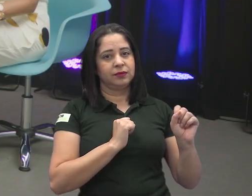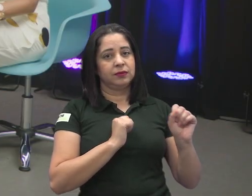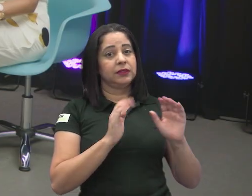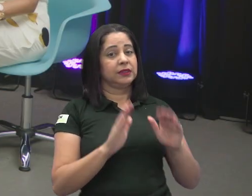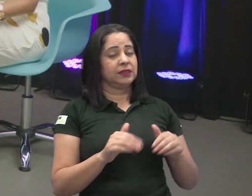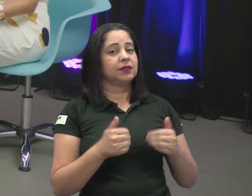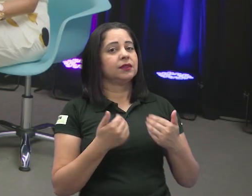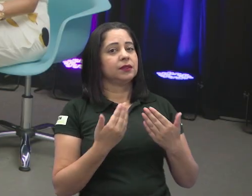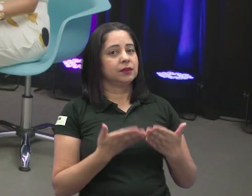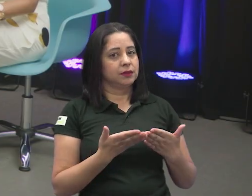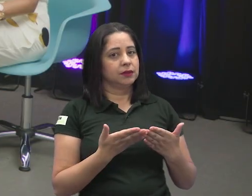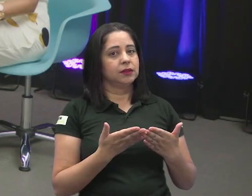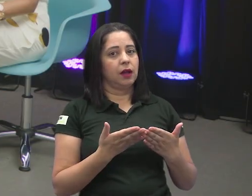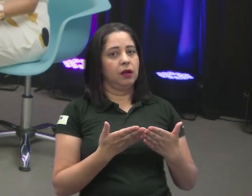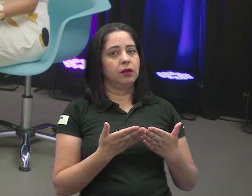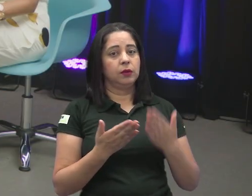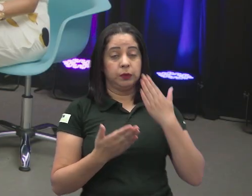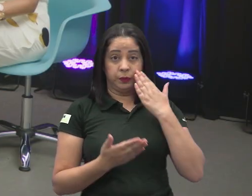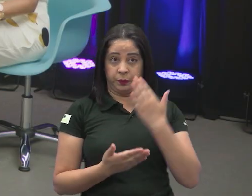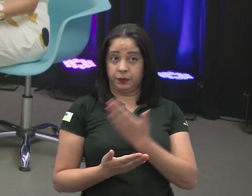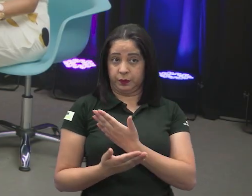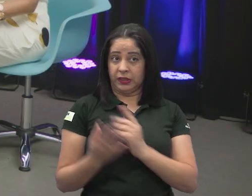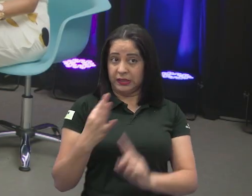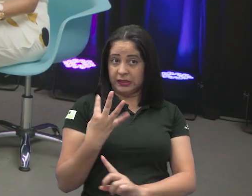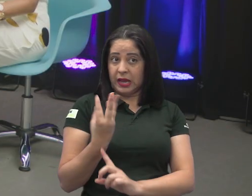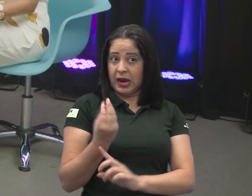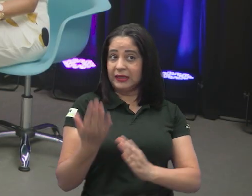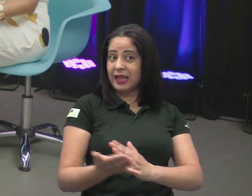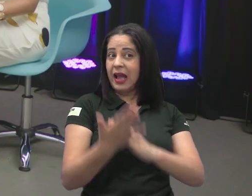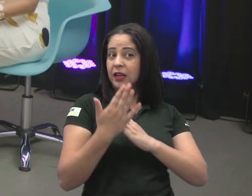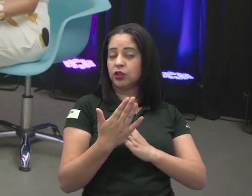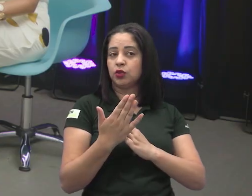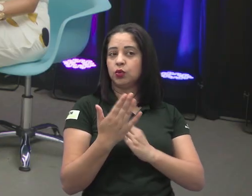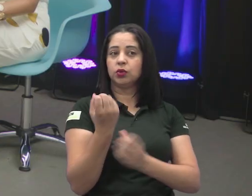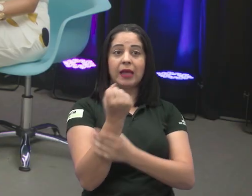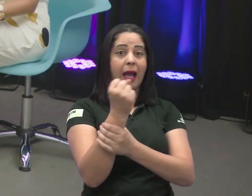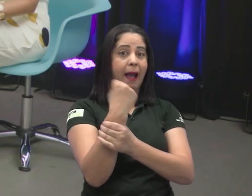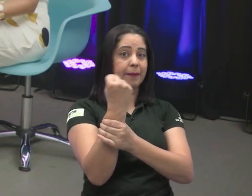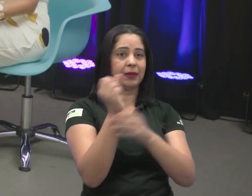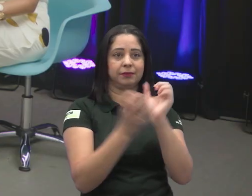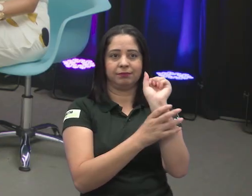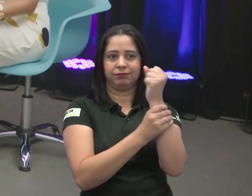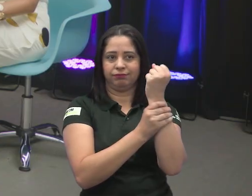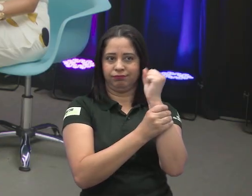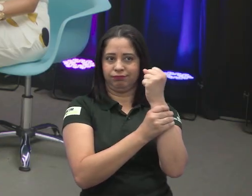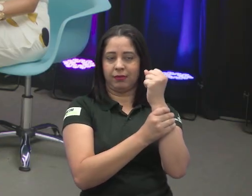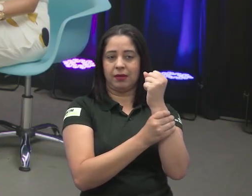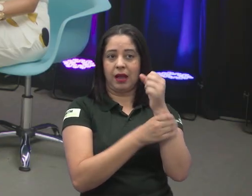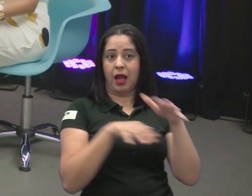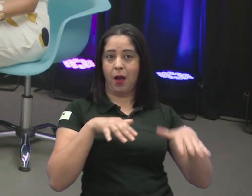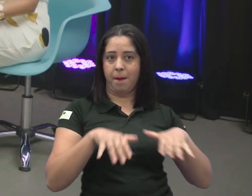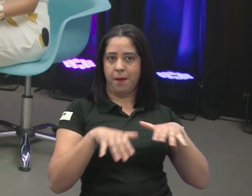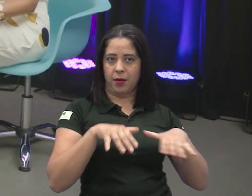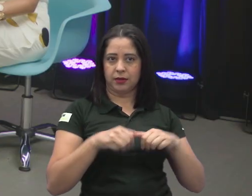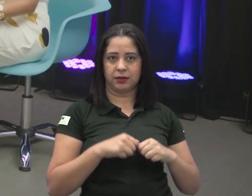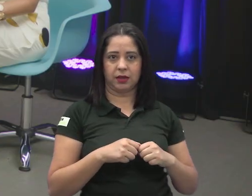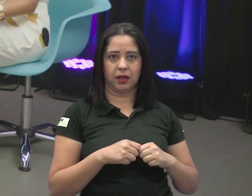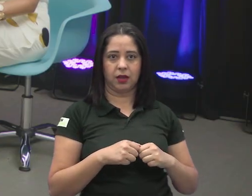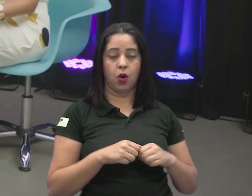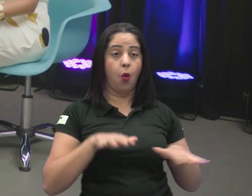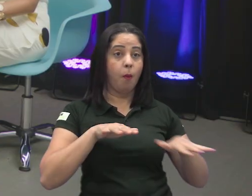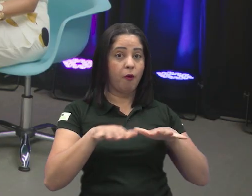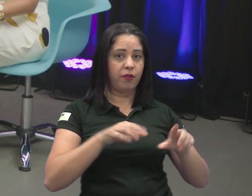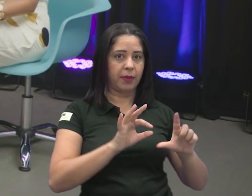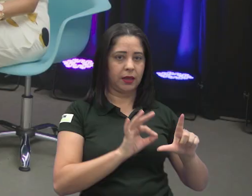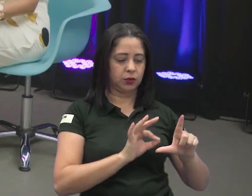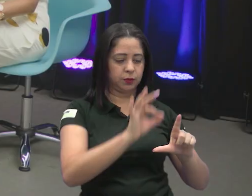Então, ele ajuda bastante nessa questão da coordenação motora, né? O vertical e o horizontal